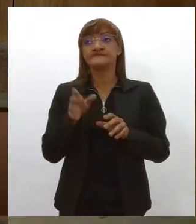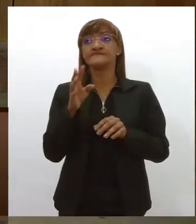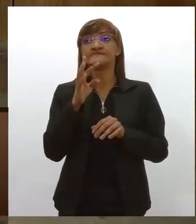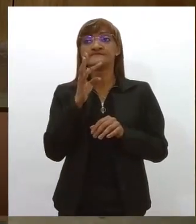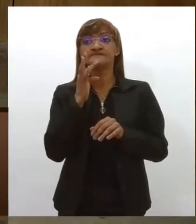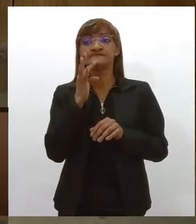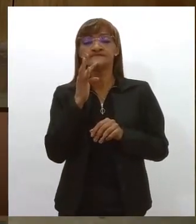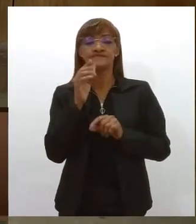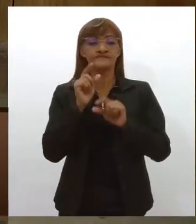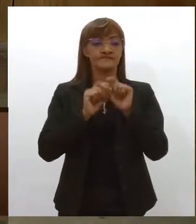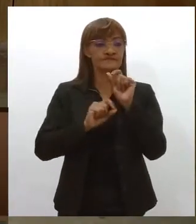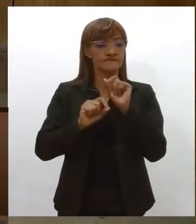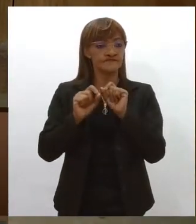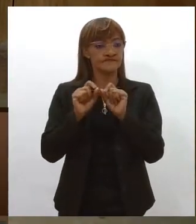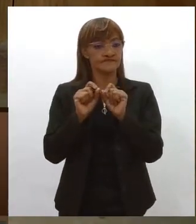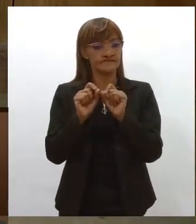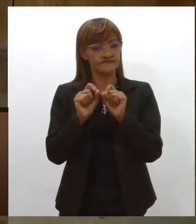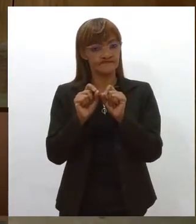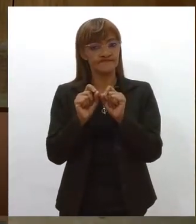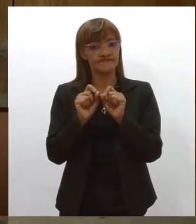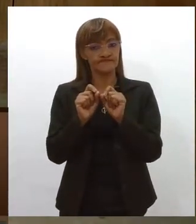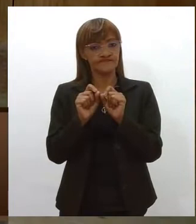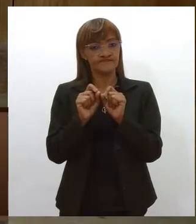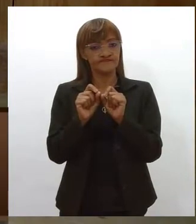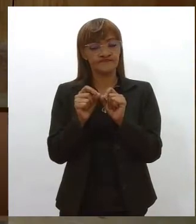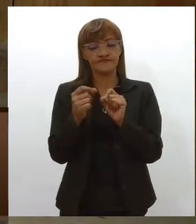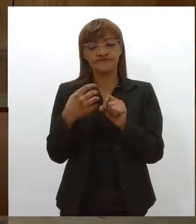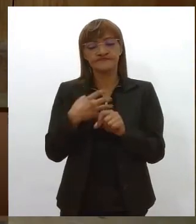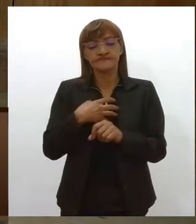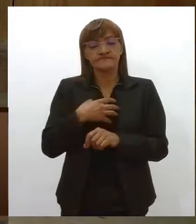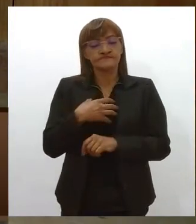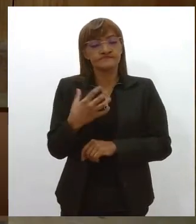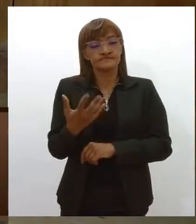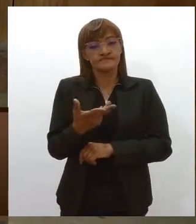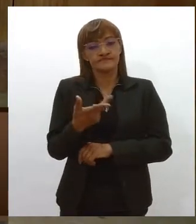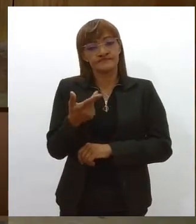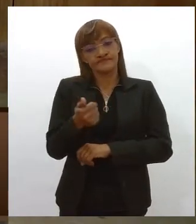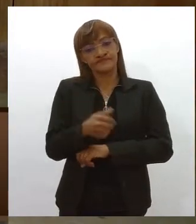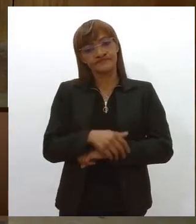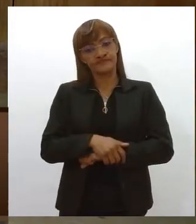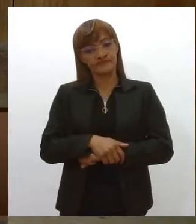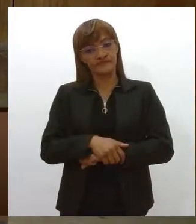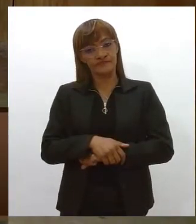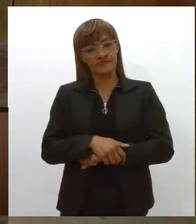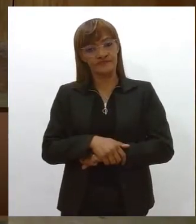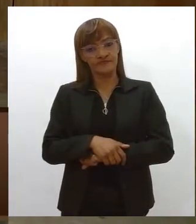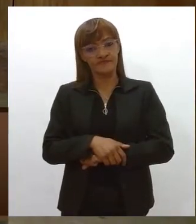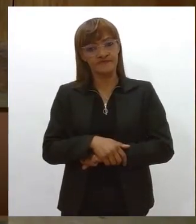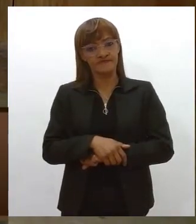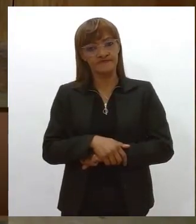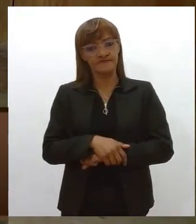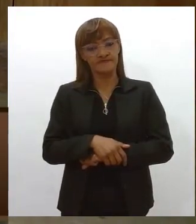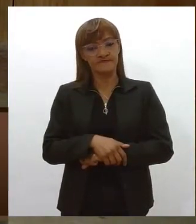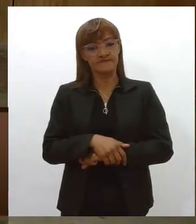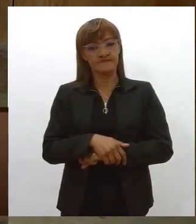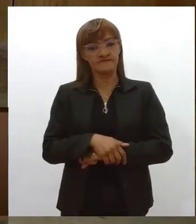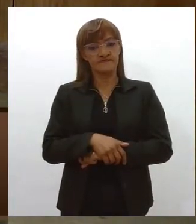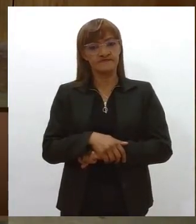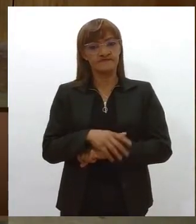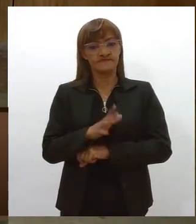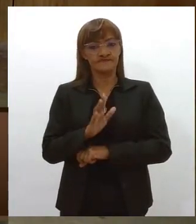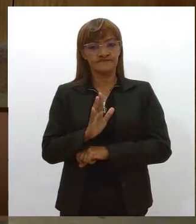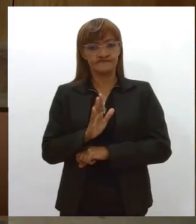É importante. A sensibilidade, né? Doutora Lidiane, a senhora vem aí, você tem o capital